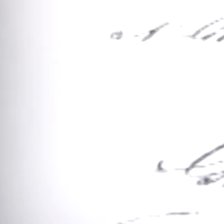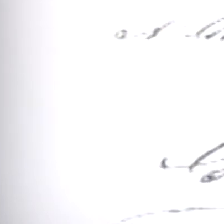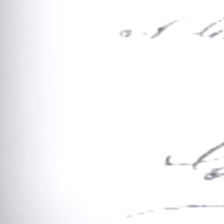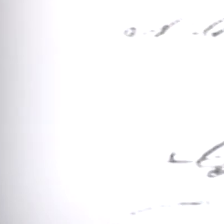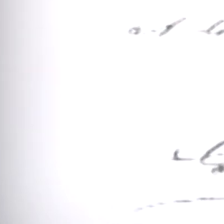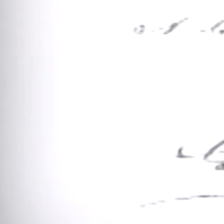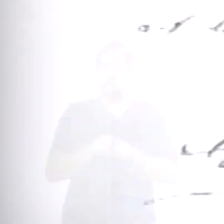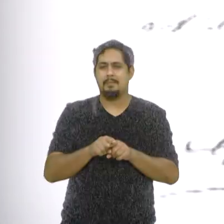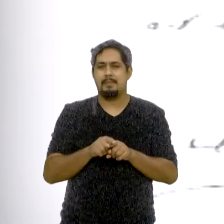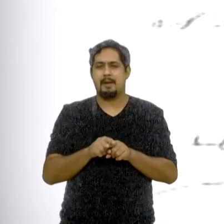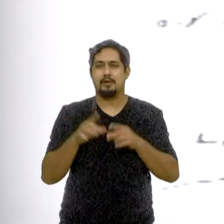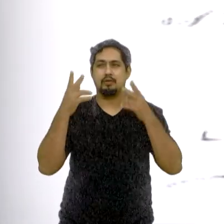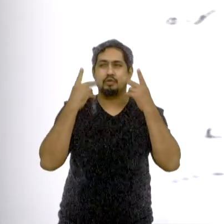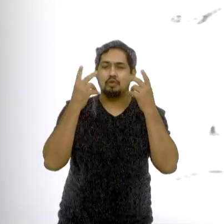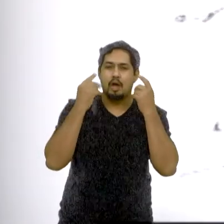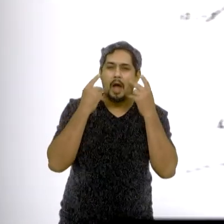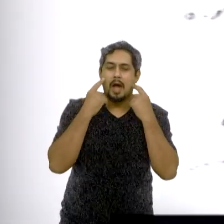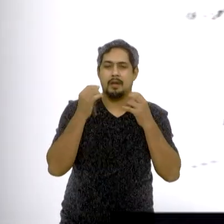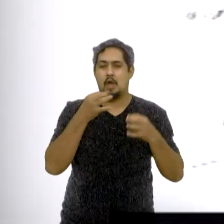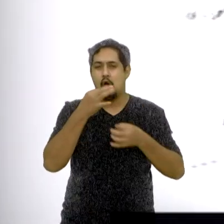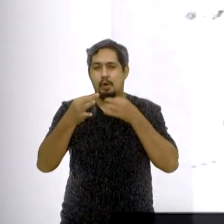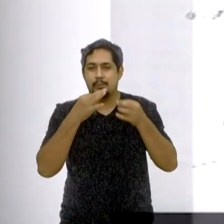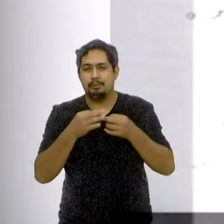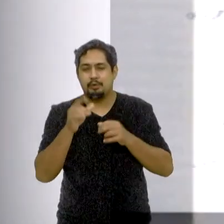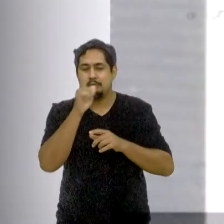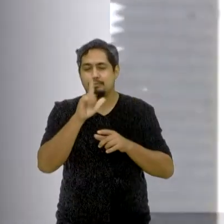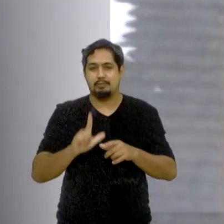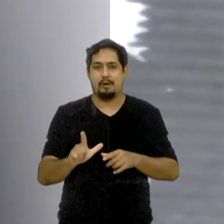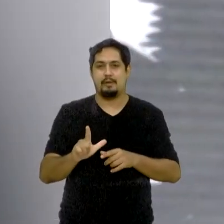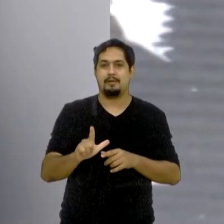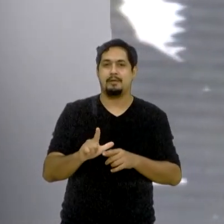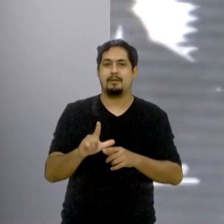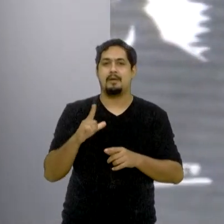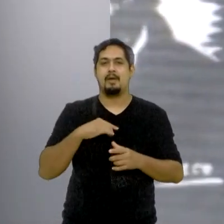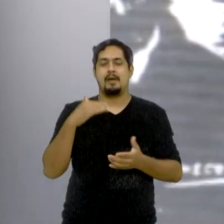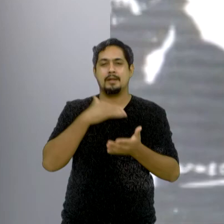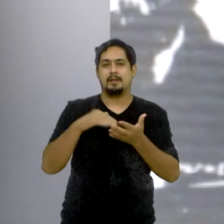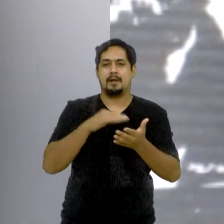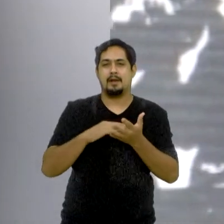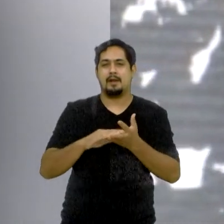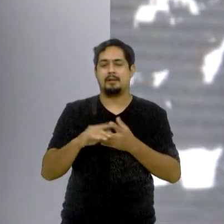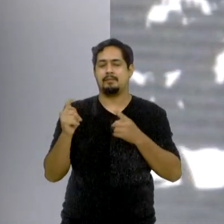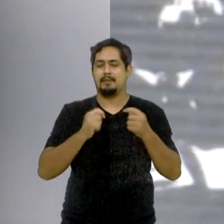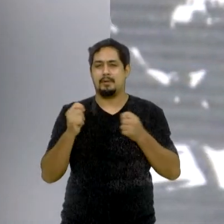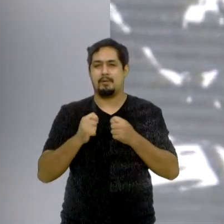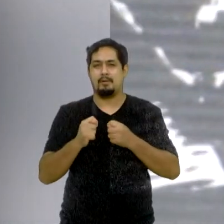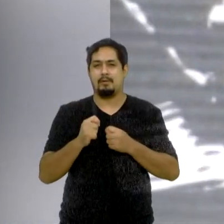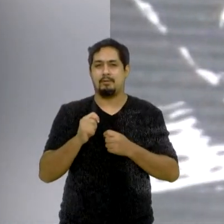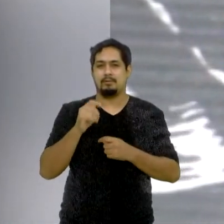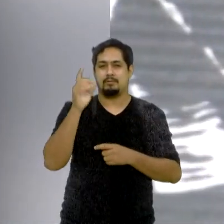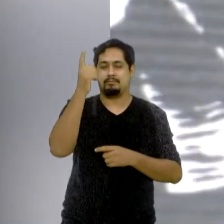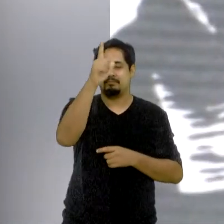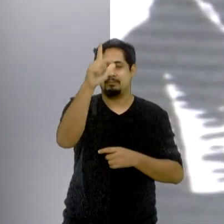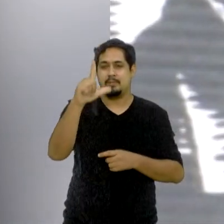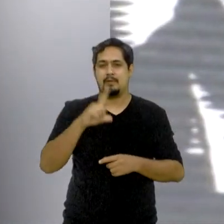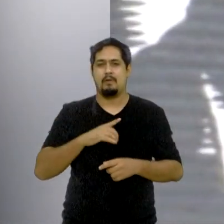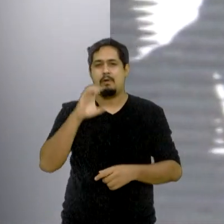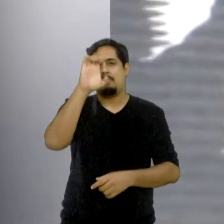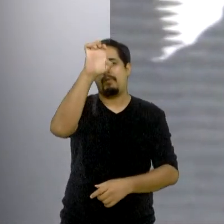folhetins teatrais e crítica literária. Nomeado para a Secretaria dos Negócios Estrangeiros, viveu na Europa